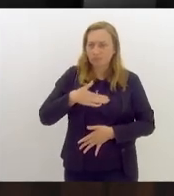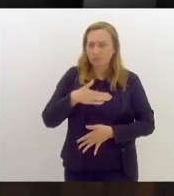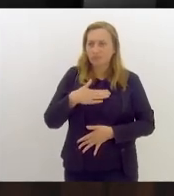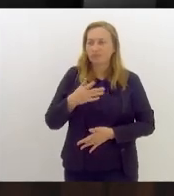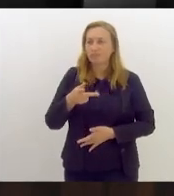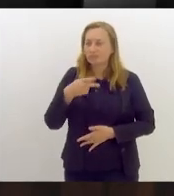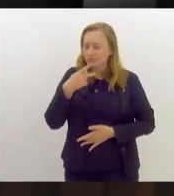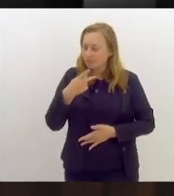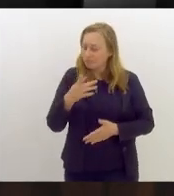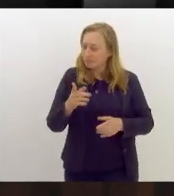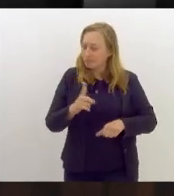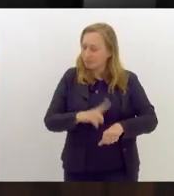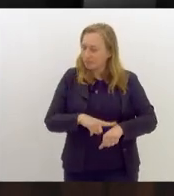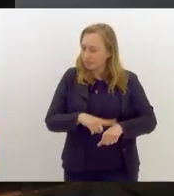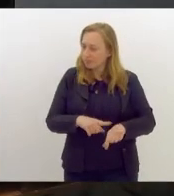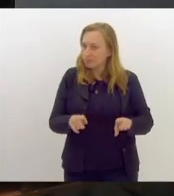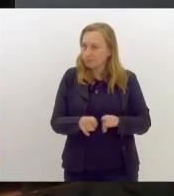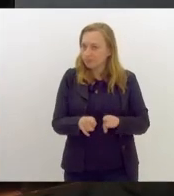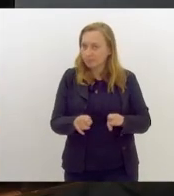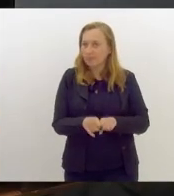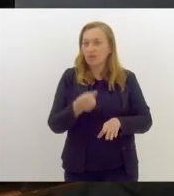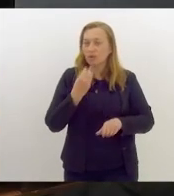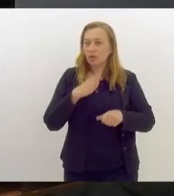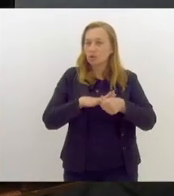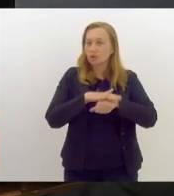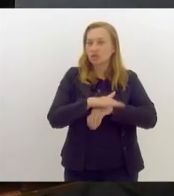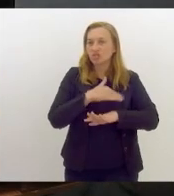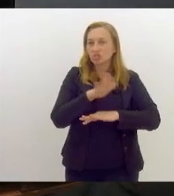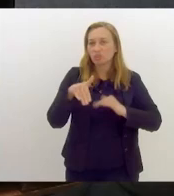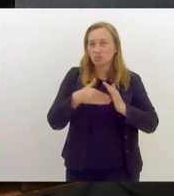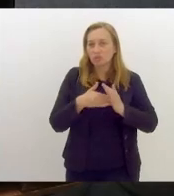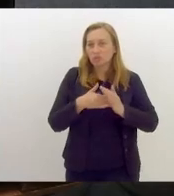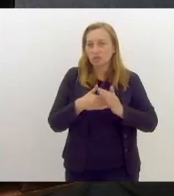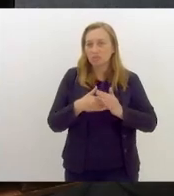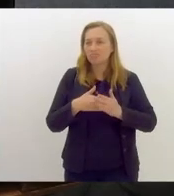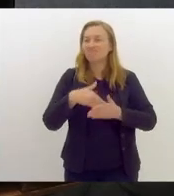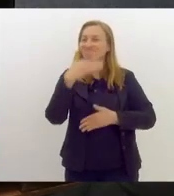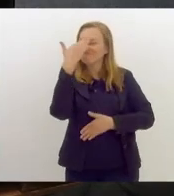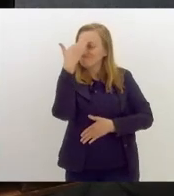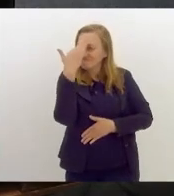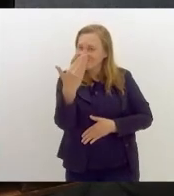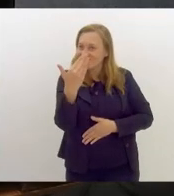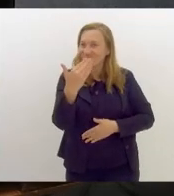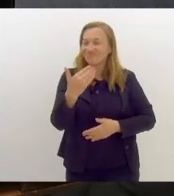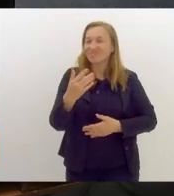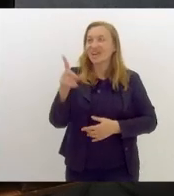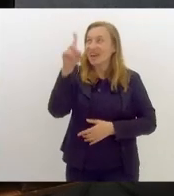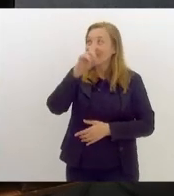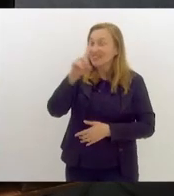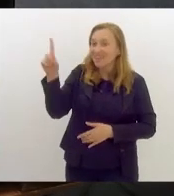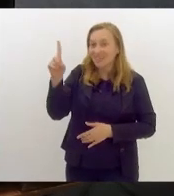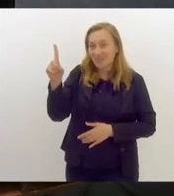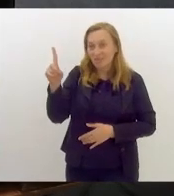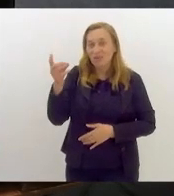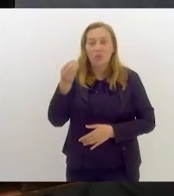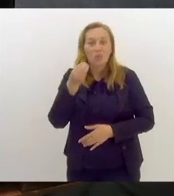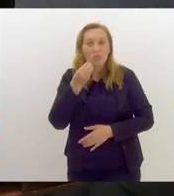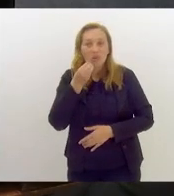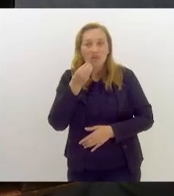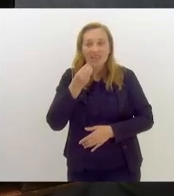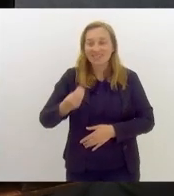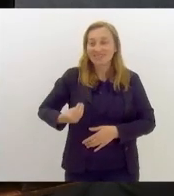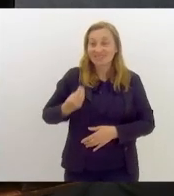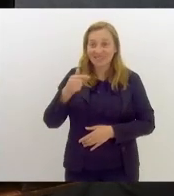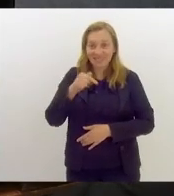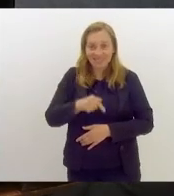nesse momento Boa noite a todos quero agradecer a Deus em primeiro lugar oportunidade de estar